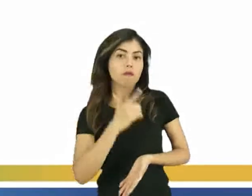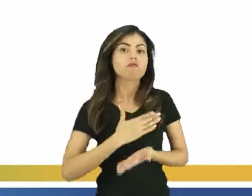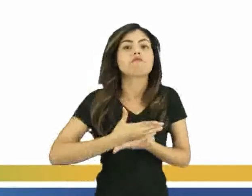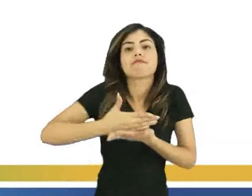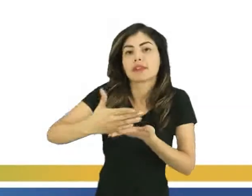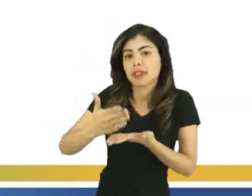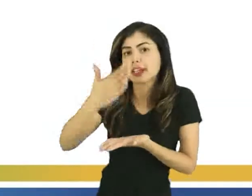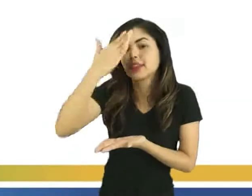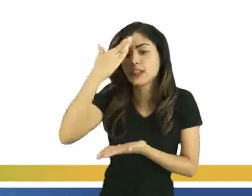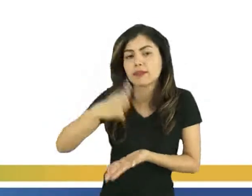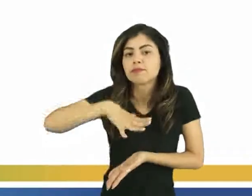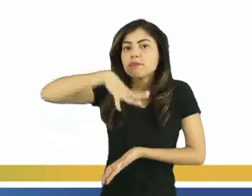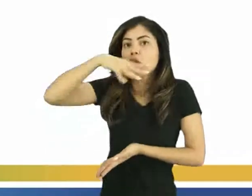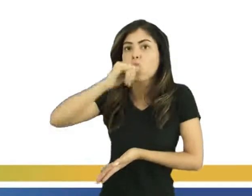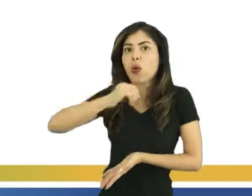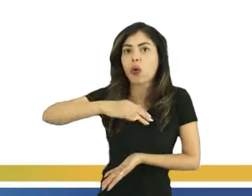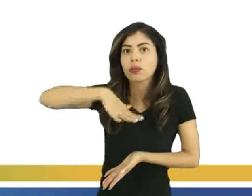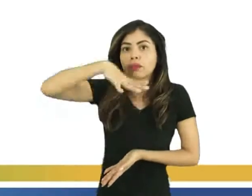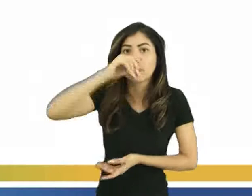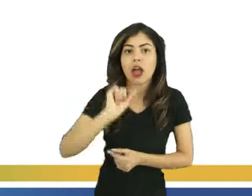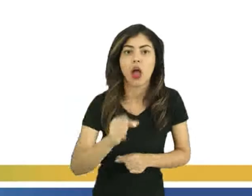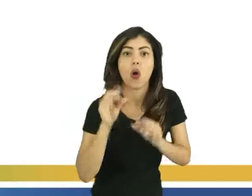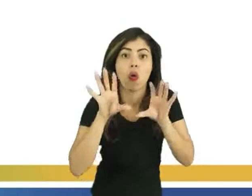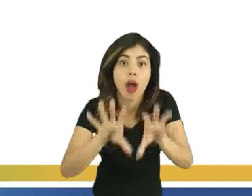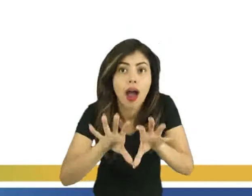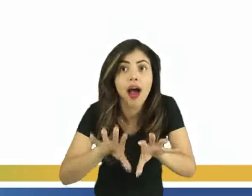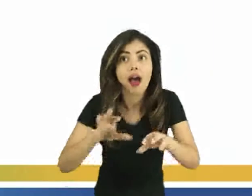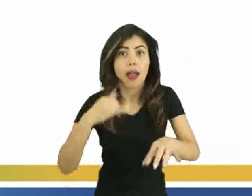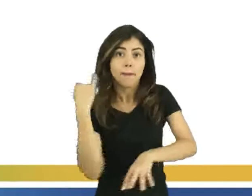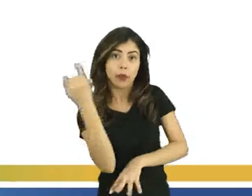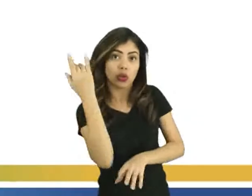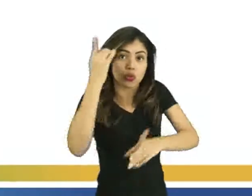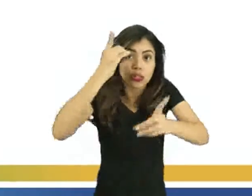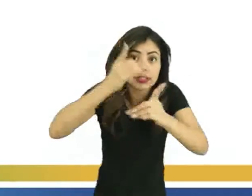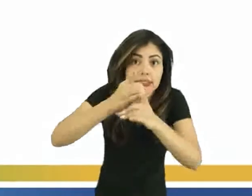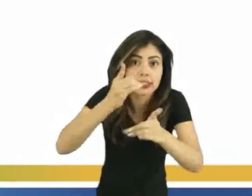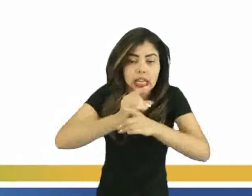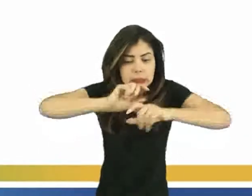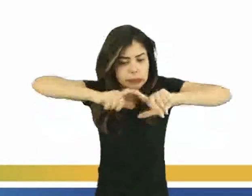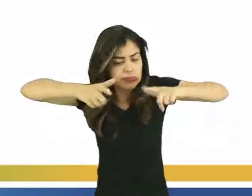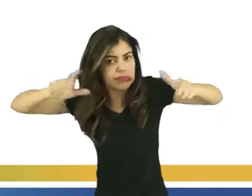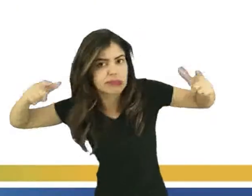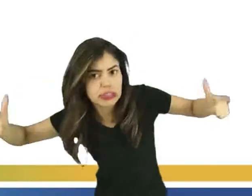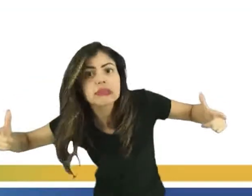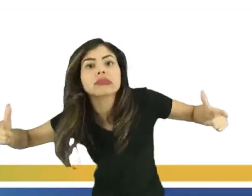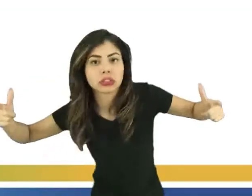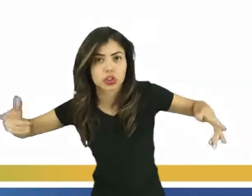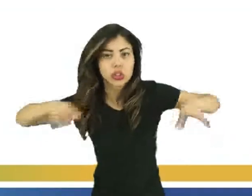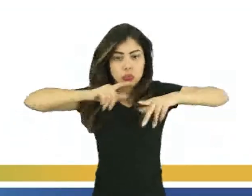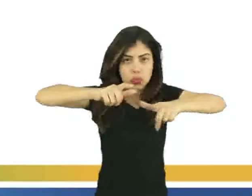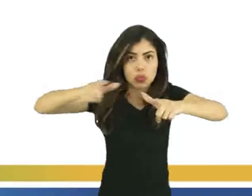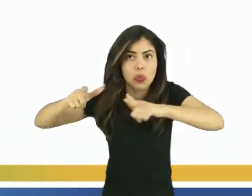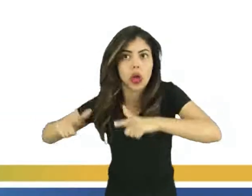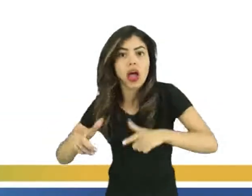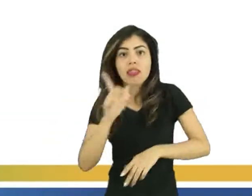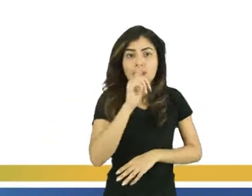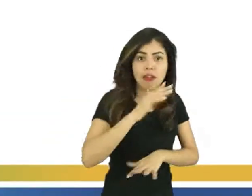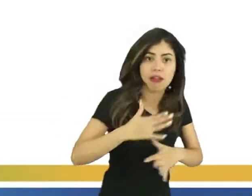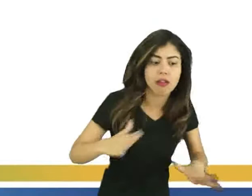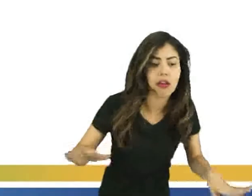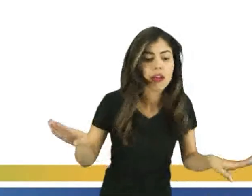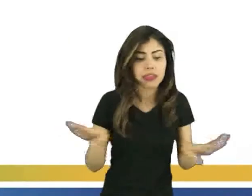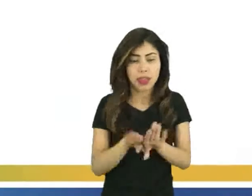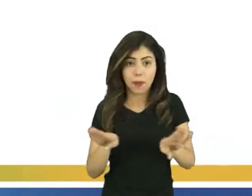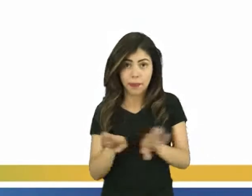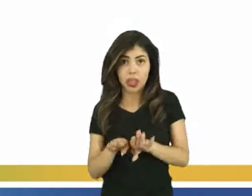a respeito da respiração. Pelo fato dos moluscos serem encontrados em uma grande variedade de ambientes, tanto na água